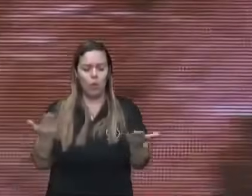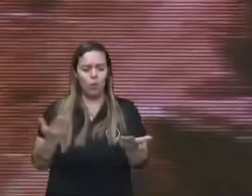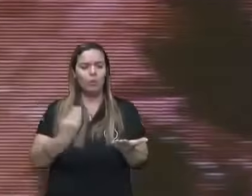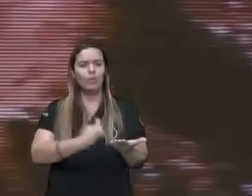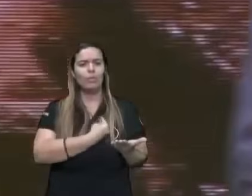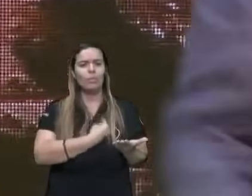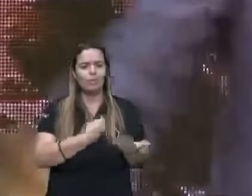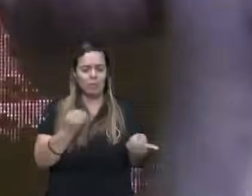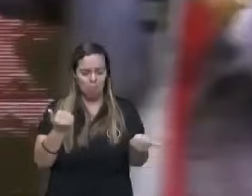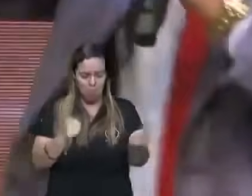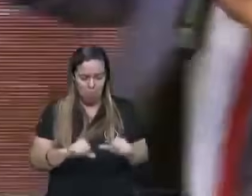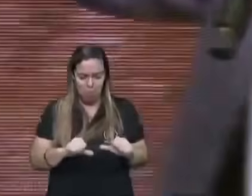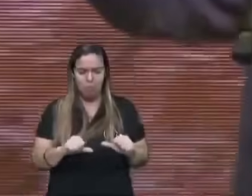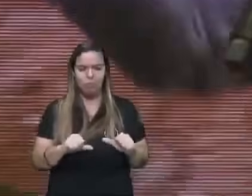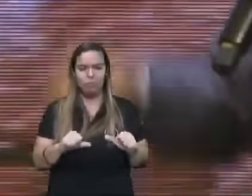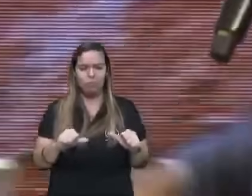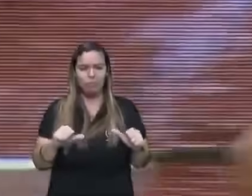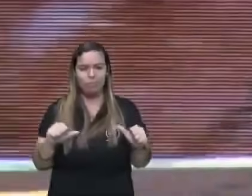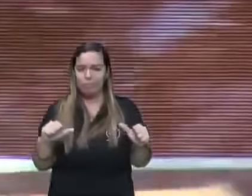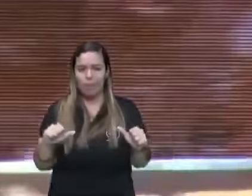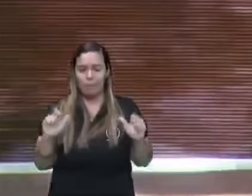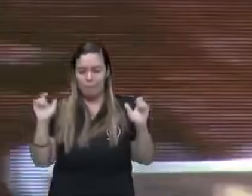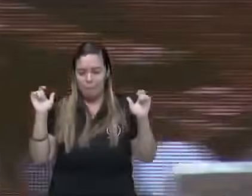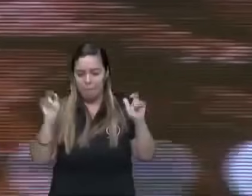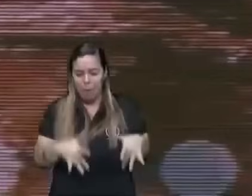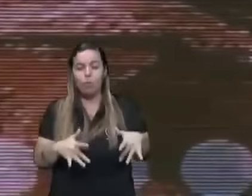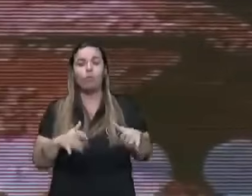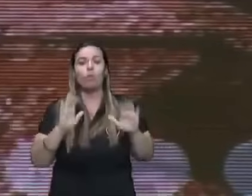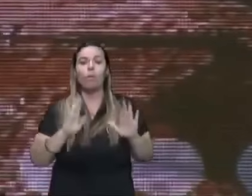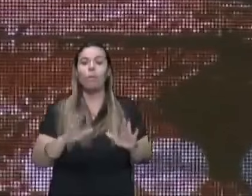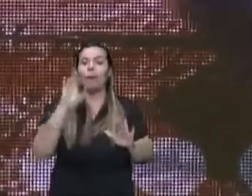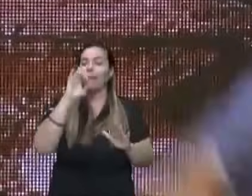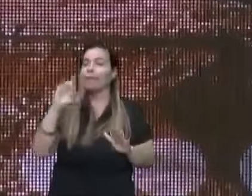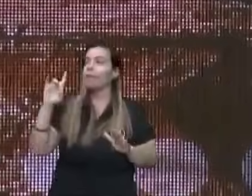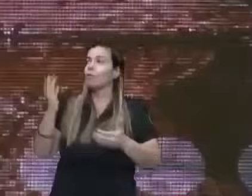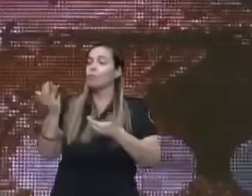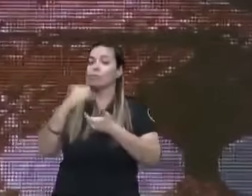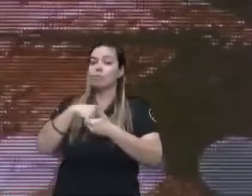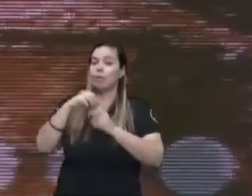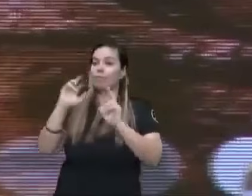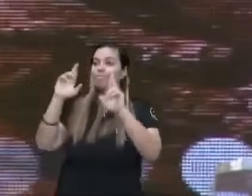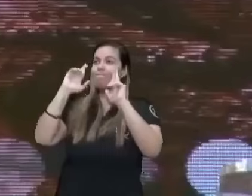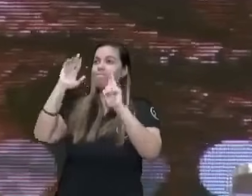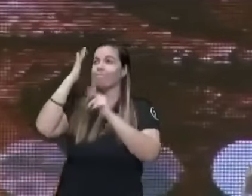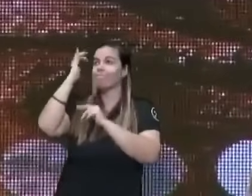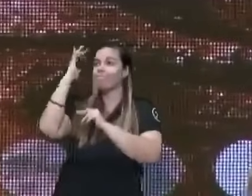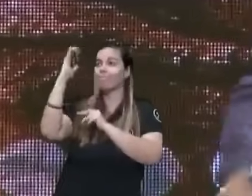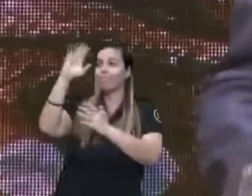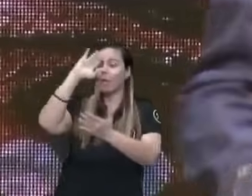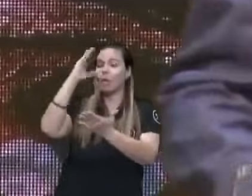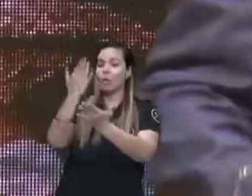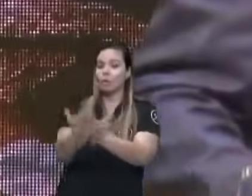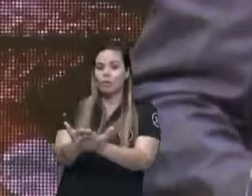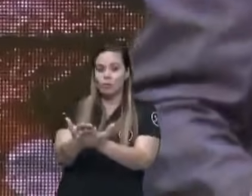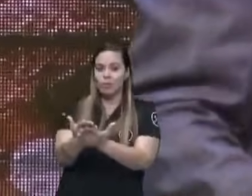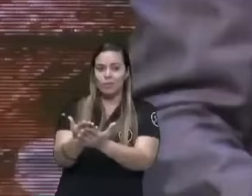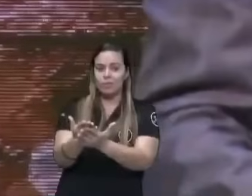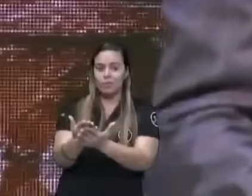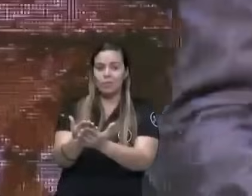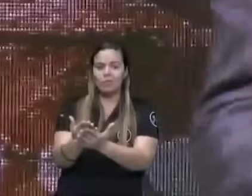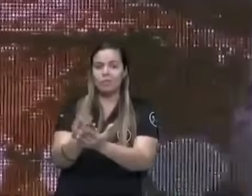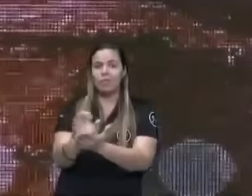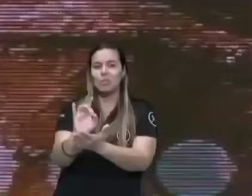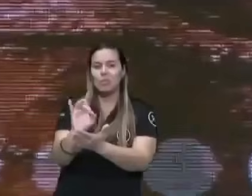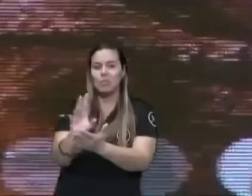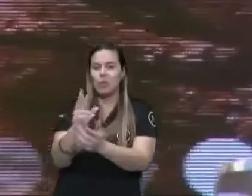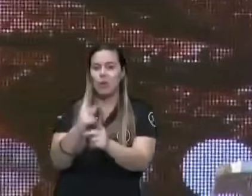ser derrota, mas porque eu tenho confiança e creio no amanhã, amanhã não vai ser